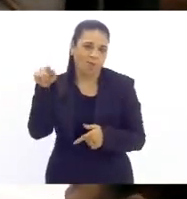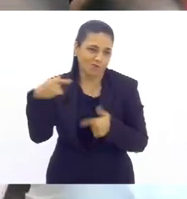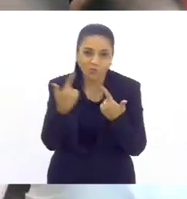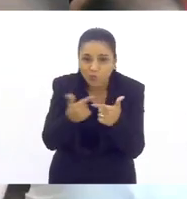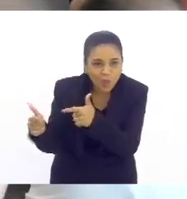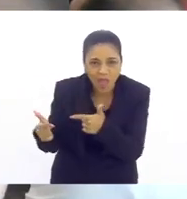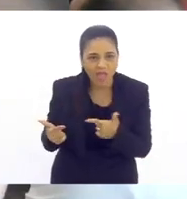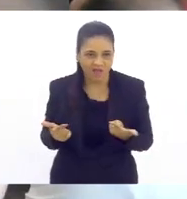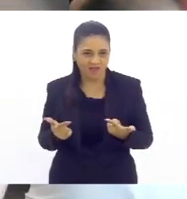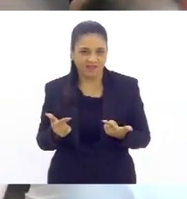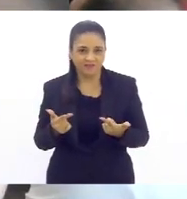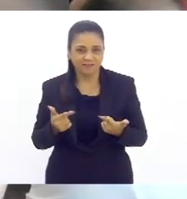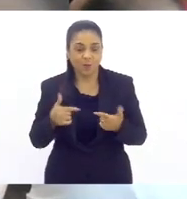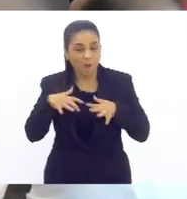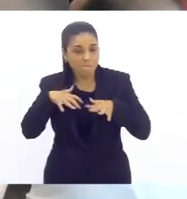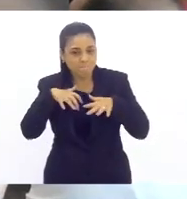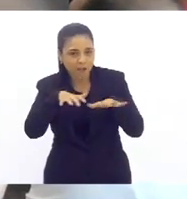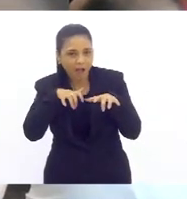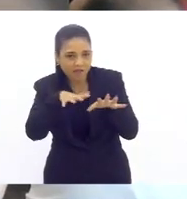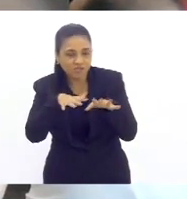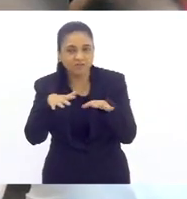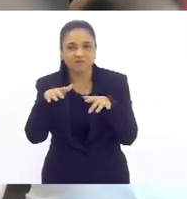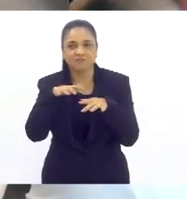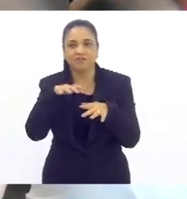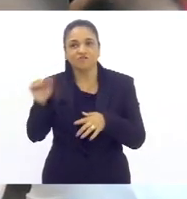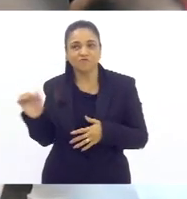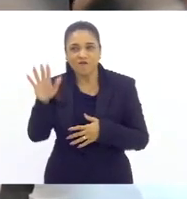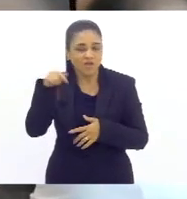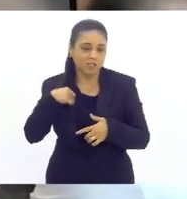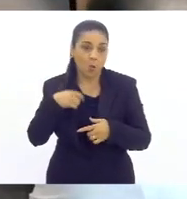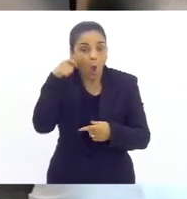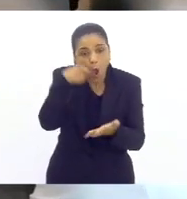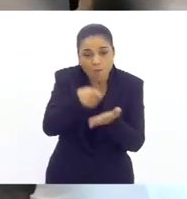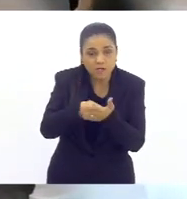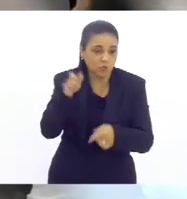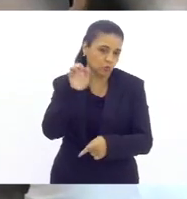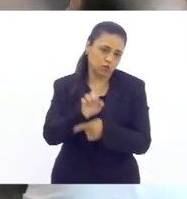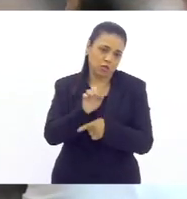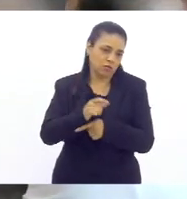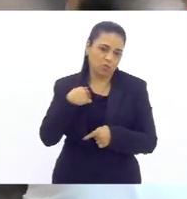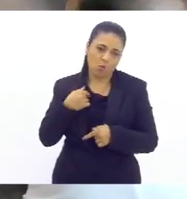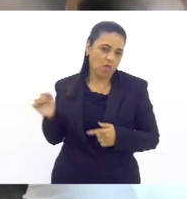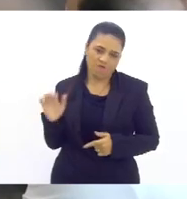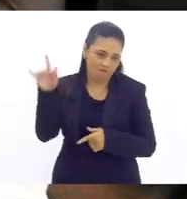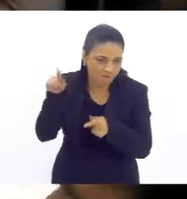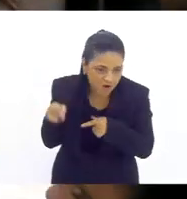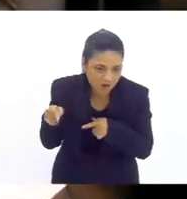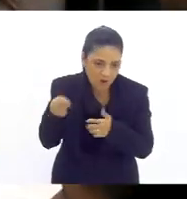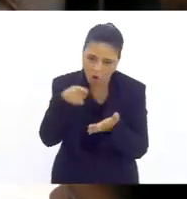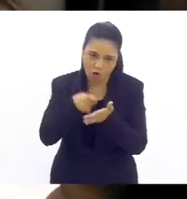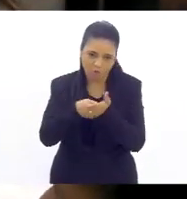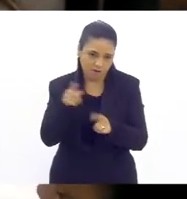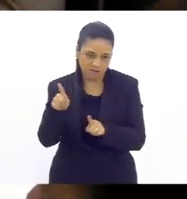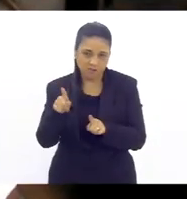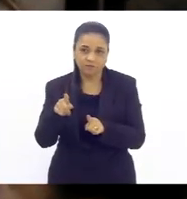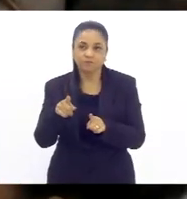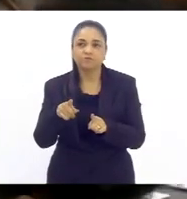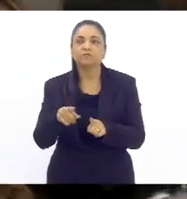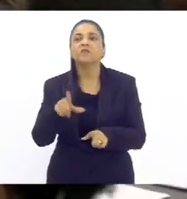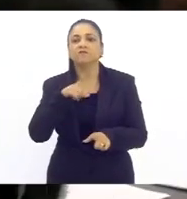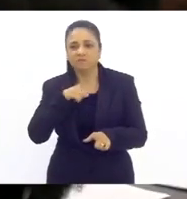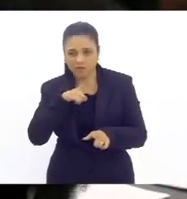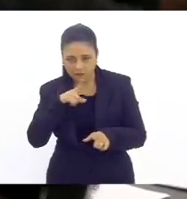marca das favelas faz hoje era obrigação do Estado fazer não Nossa então eu vou dizer para vocês vai ter mulher preta assim